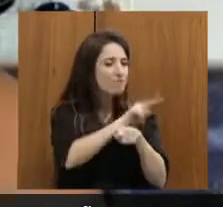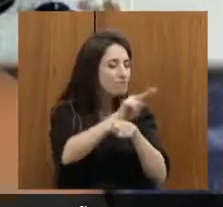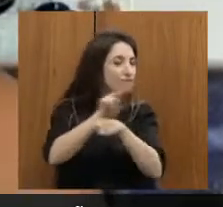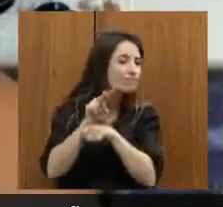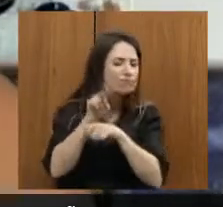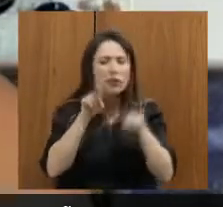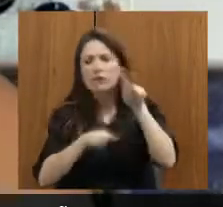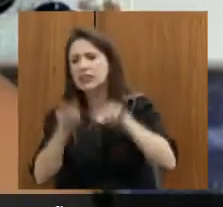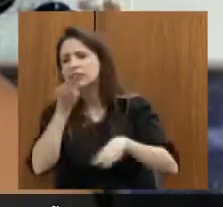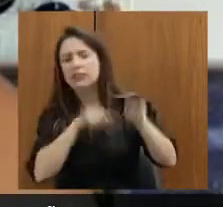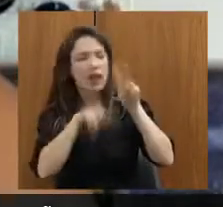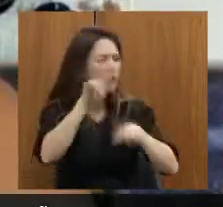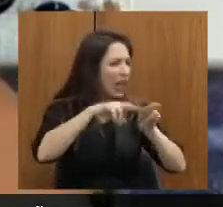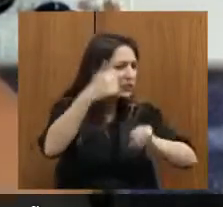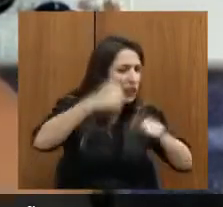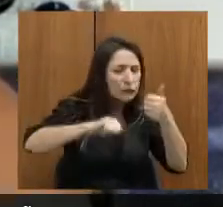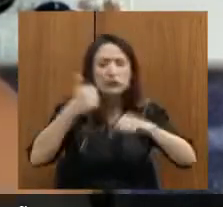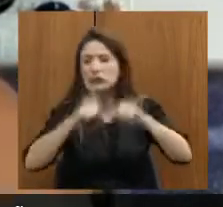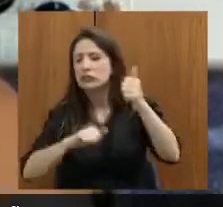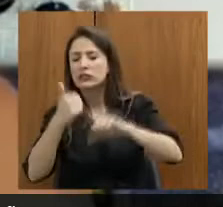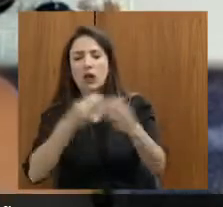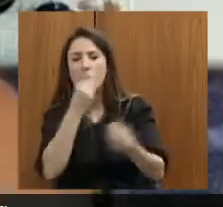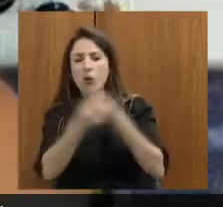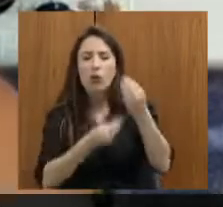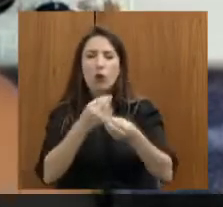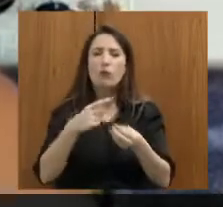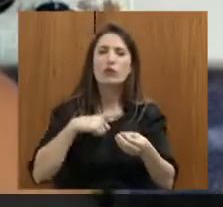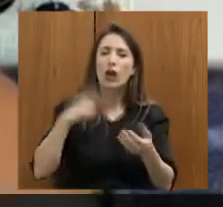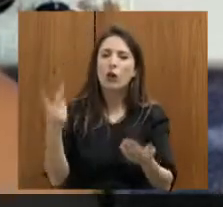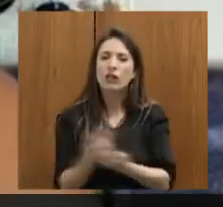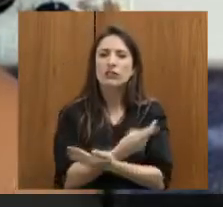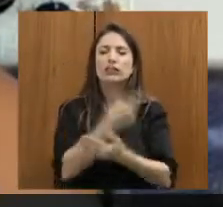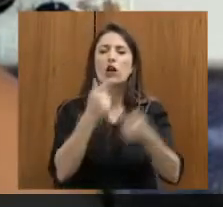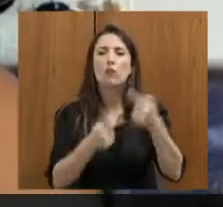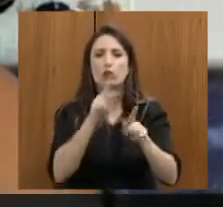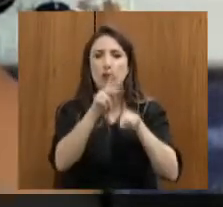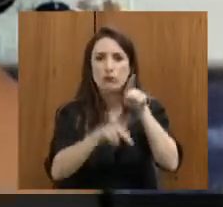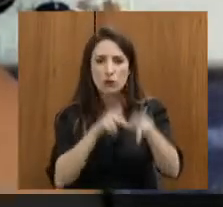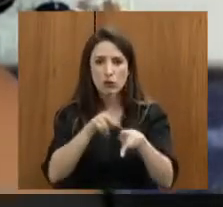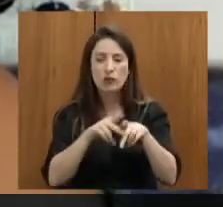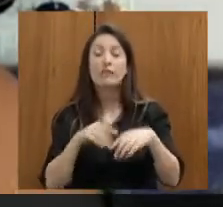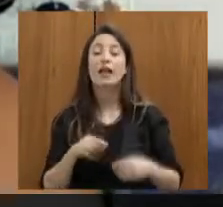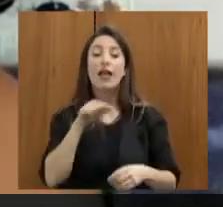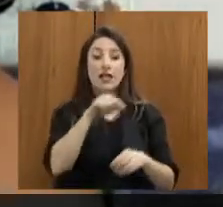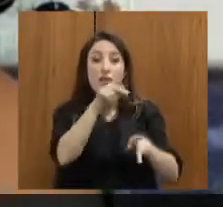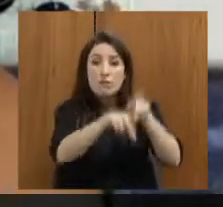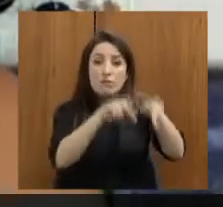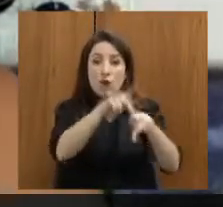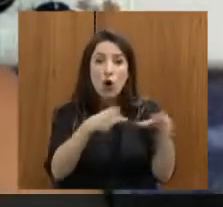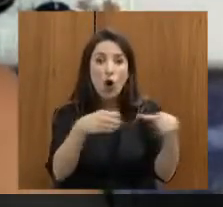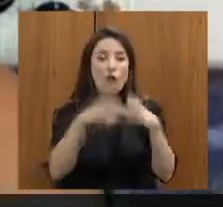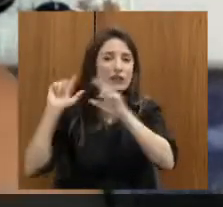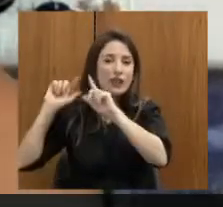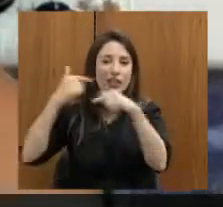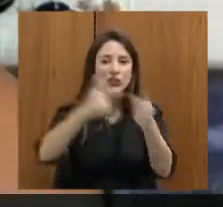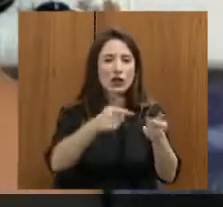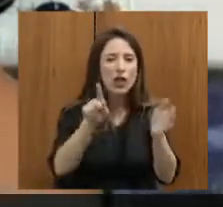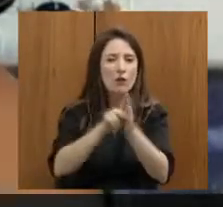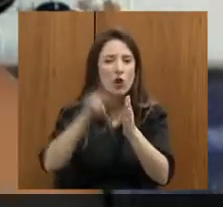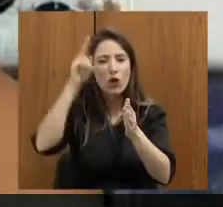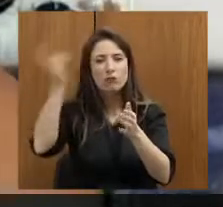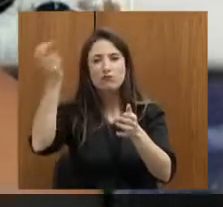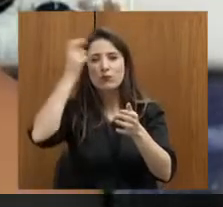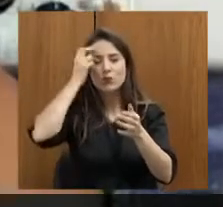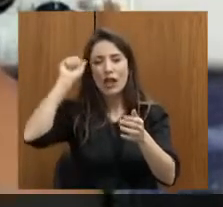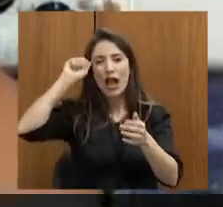fiscalização e avaliação das atividades das políticas públicas e comunidades tradicionais de matriz africana conhecem bem como